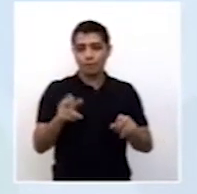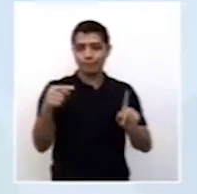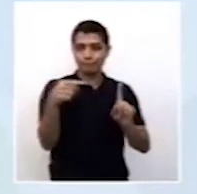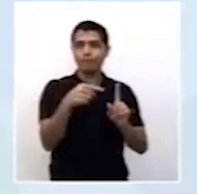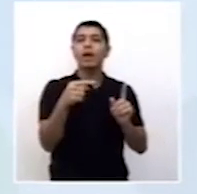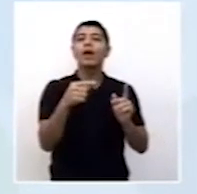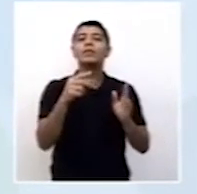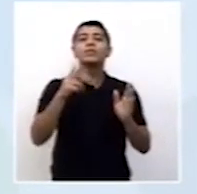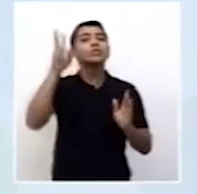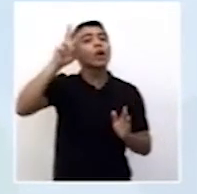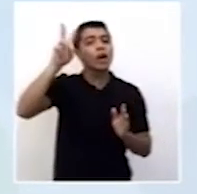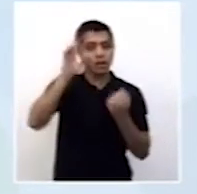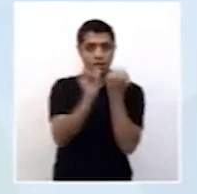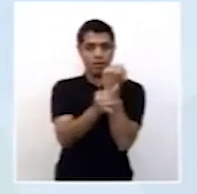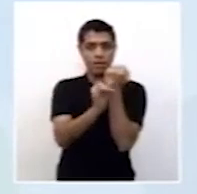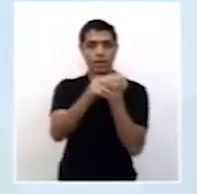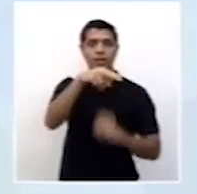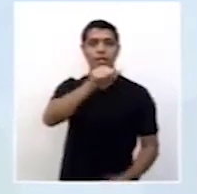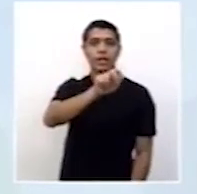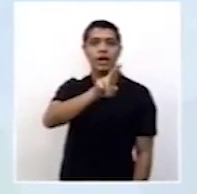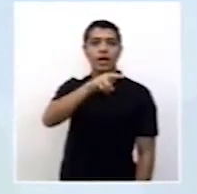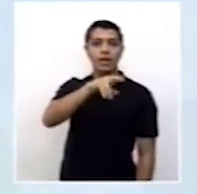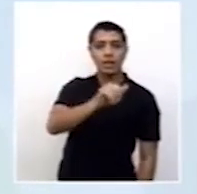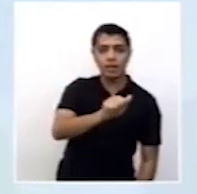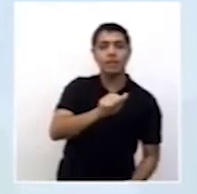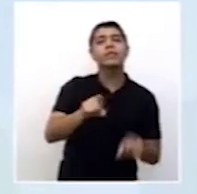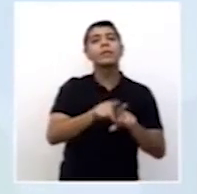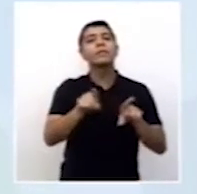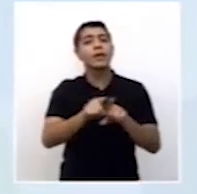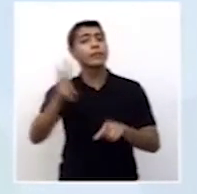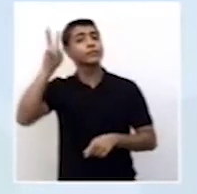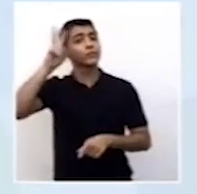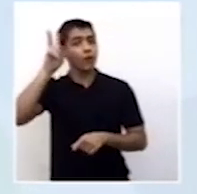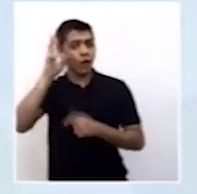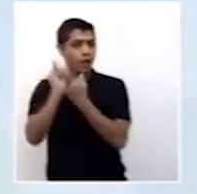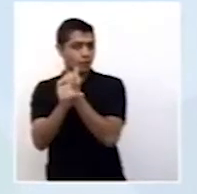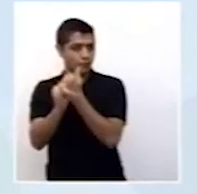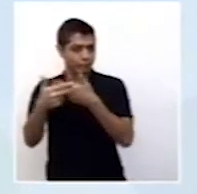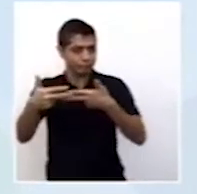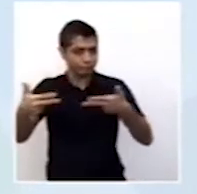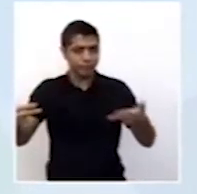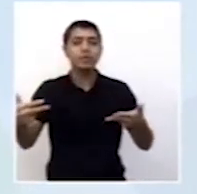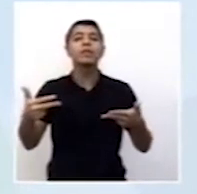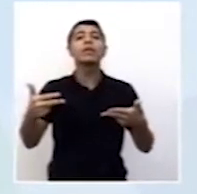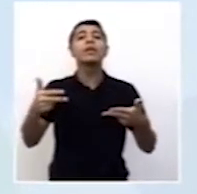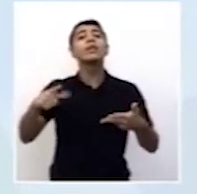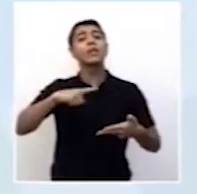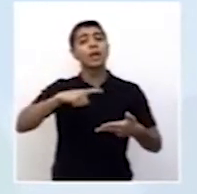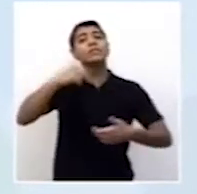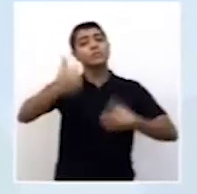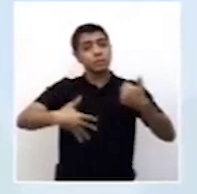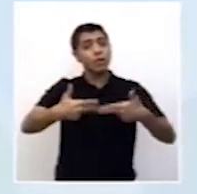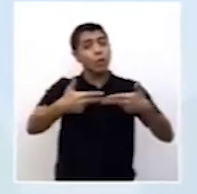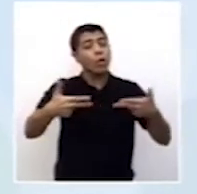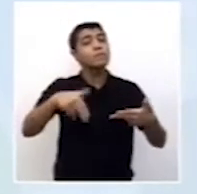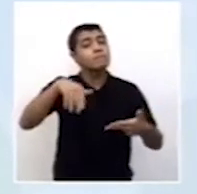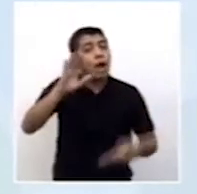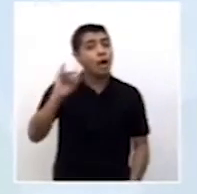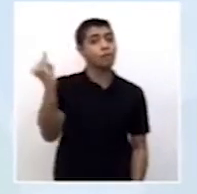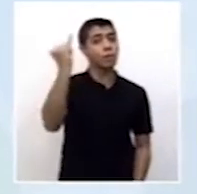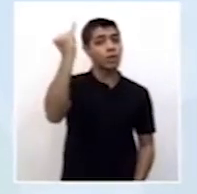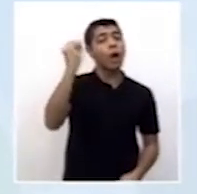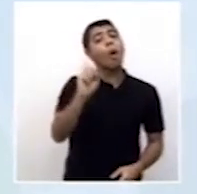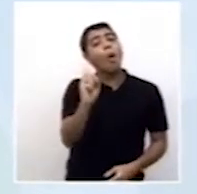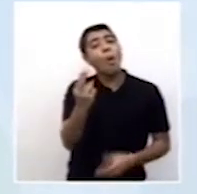escritores históricos. Assim como destacar fatos mais relevantes ou secundários. A partir de Fernão Lopes, no século XVI,